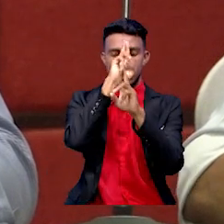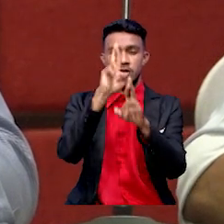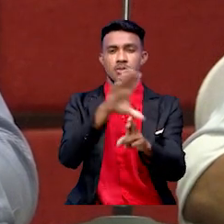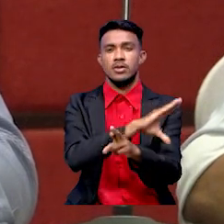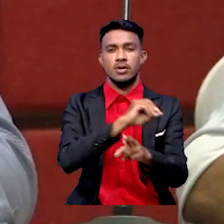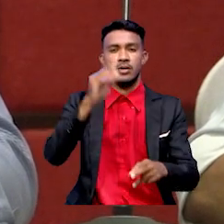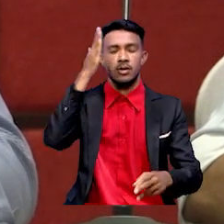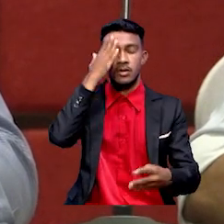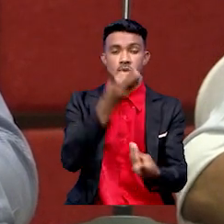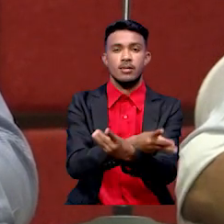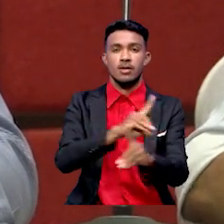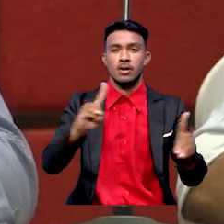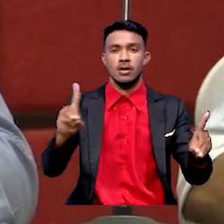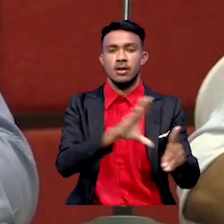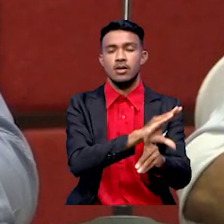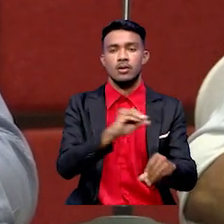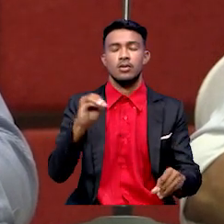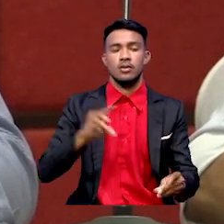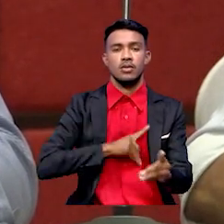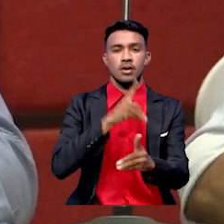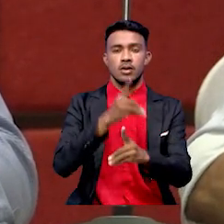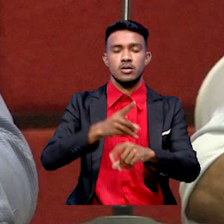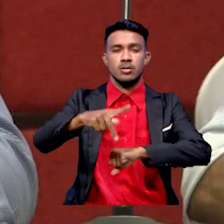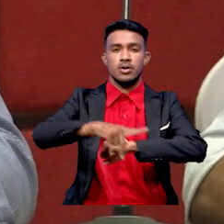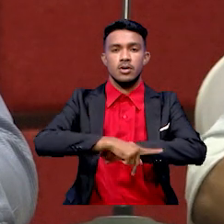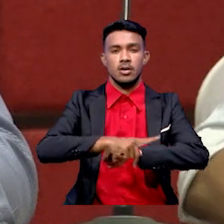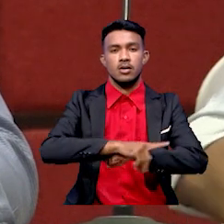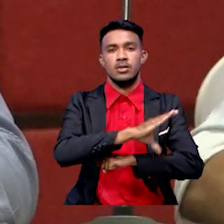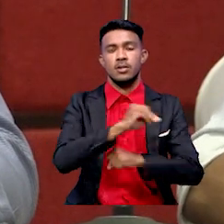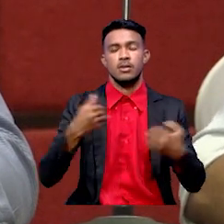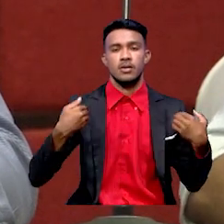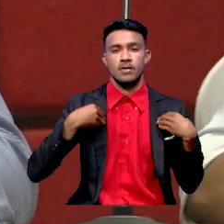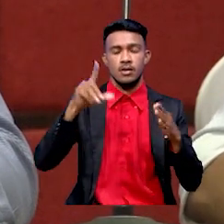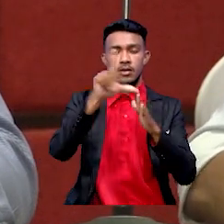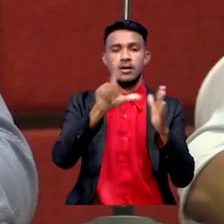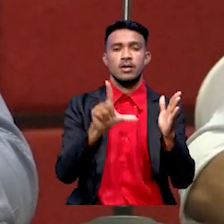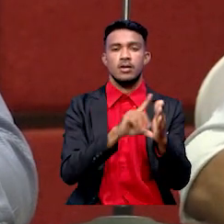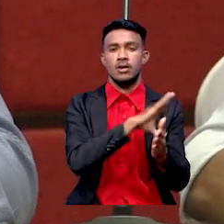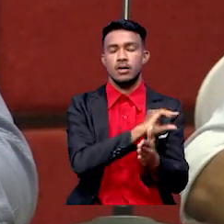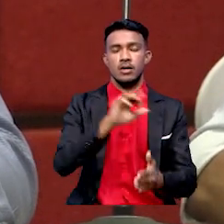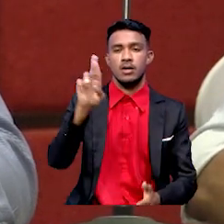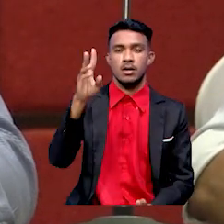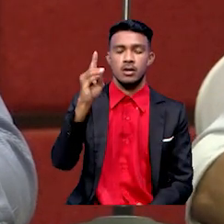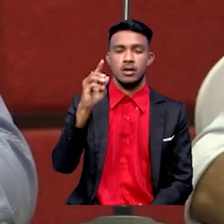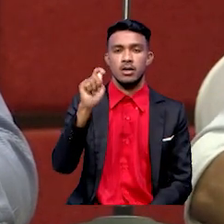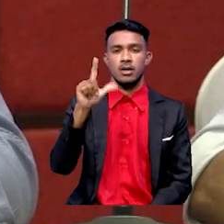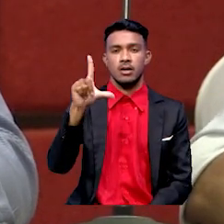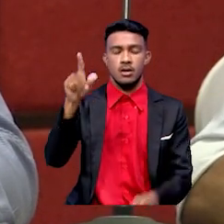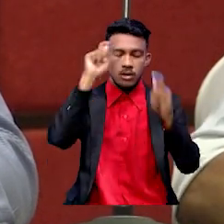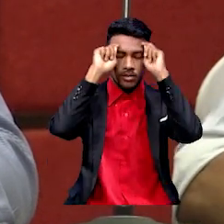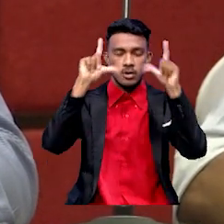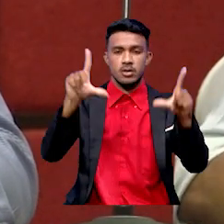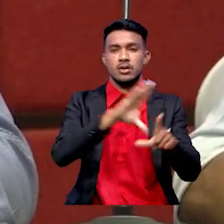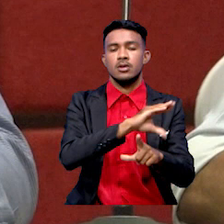princípios democráticos e direitos políticos consagrados na Constituição da República de Timor-Leste e